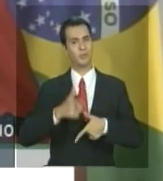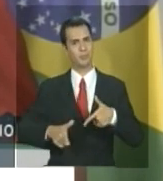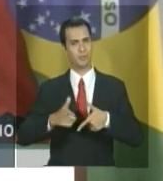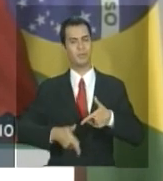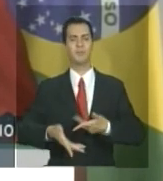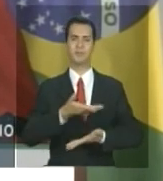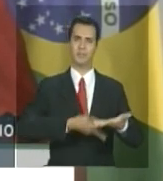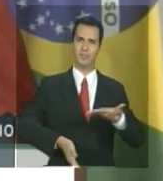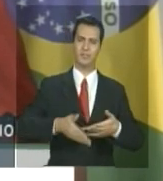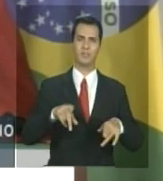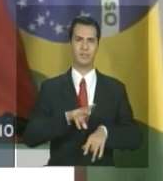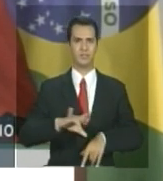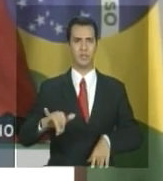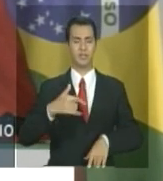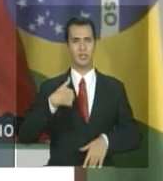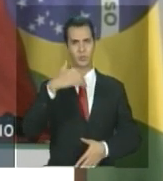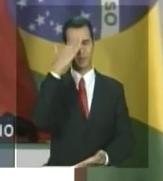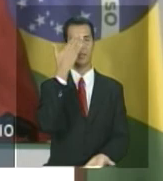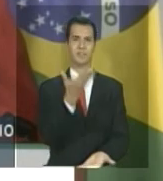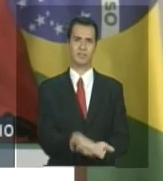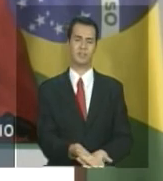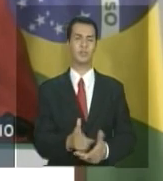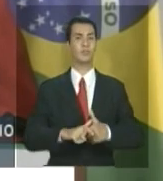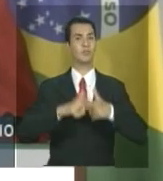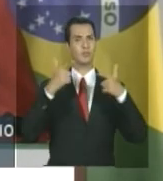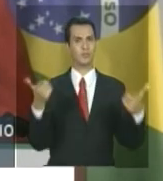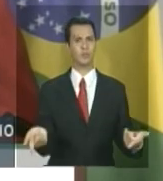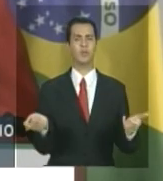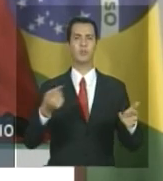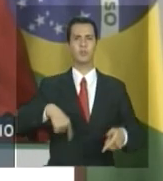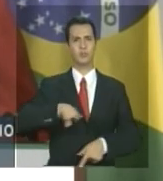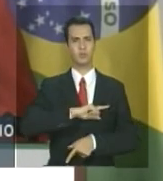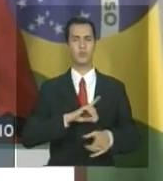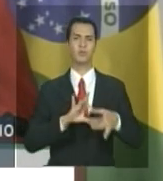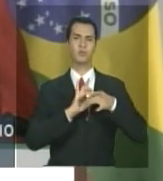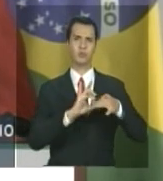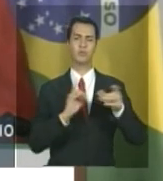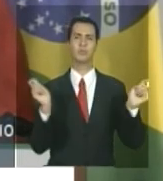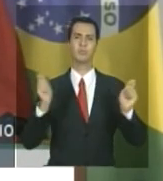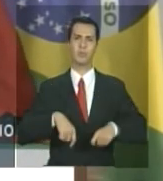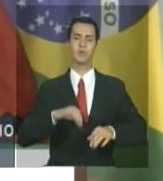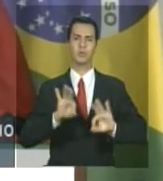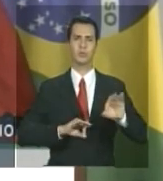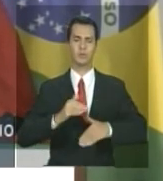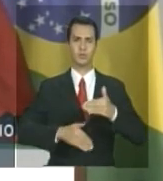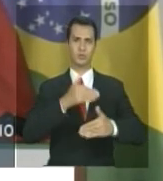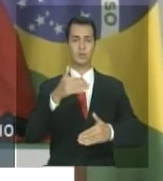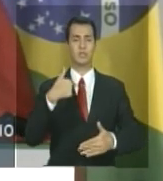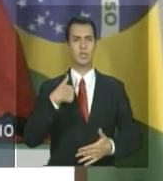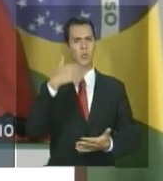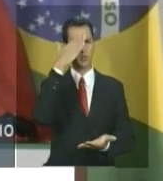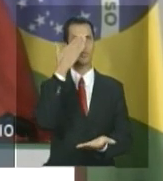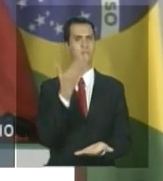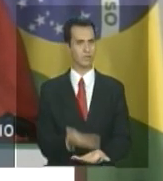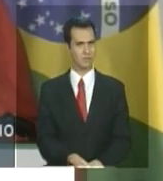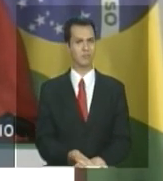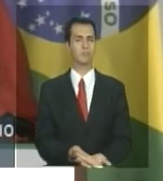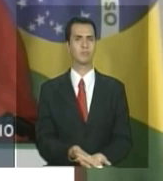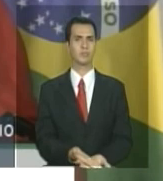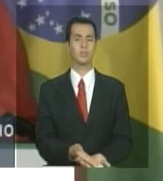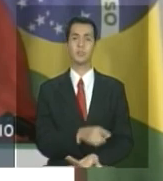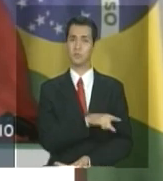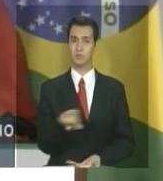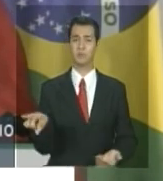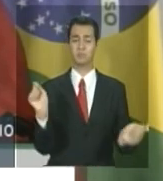Eu acredito mais nos sucessos que juntos podemos construir. Eu aposto neles e podem